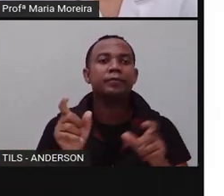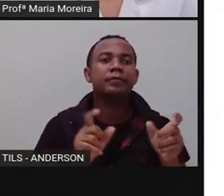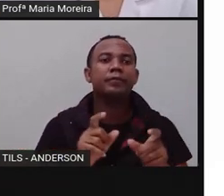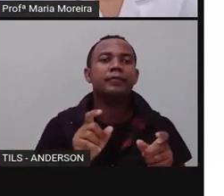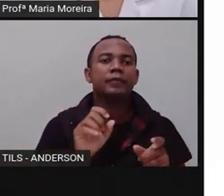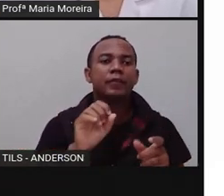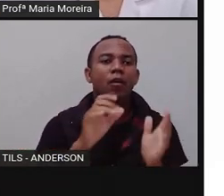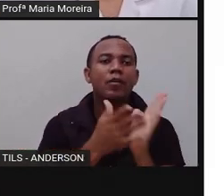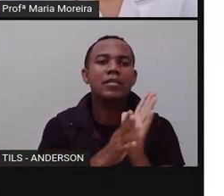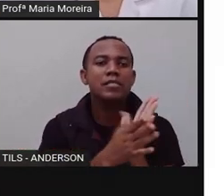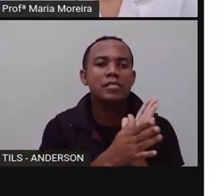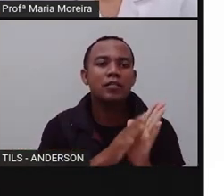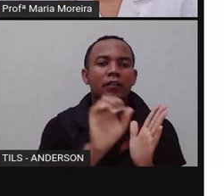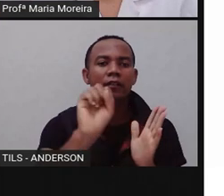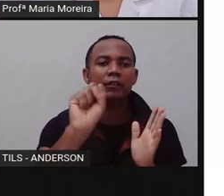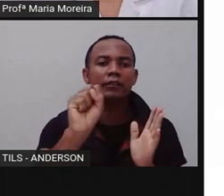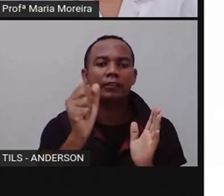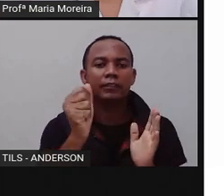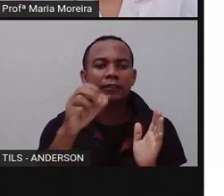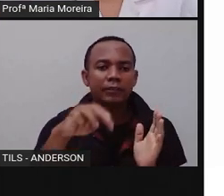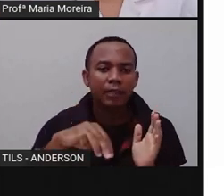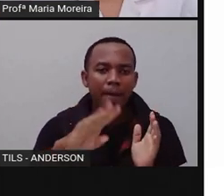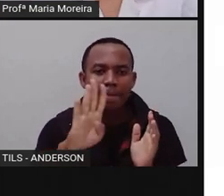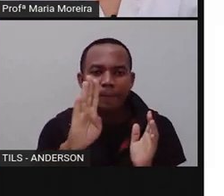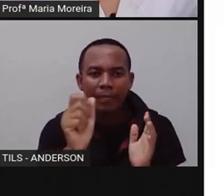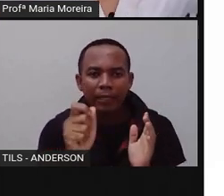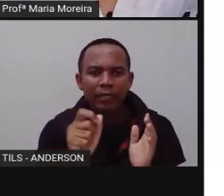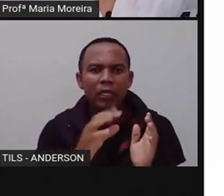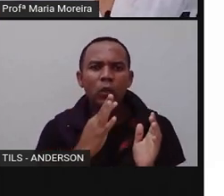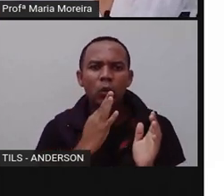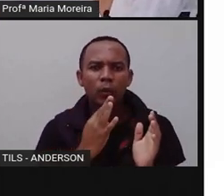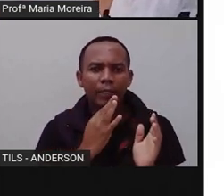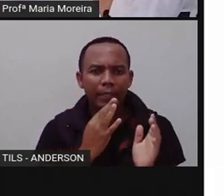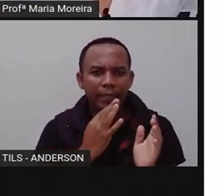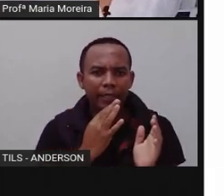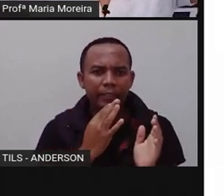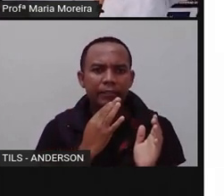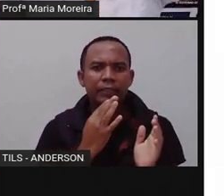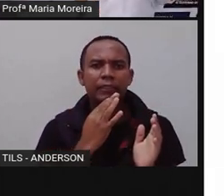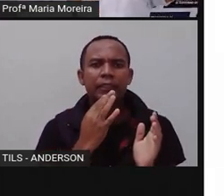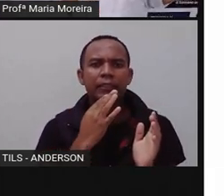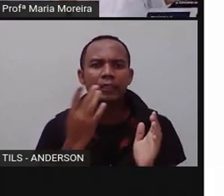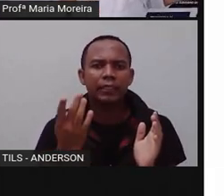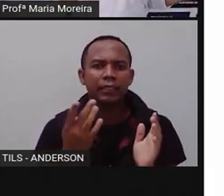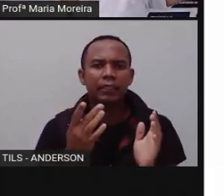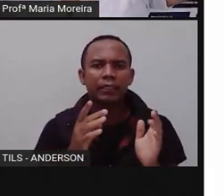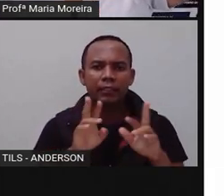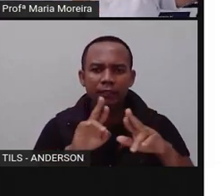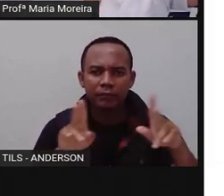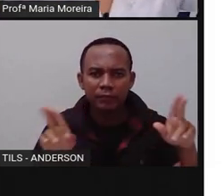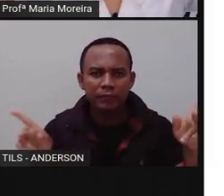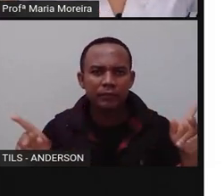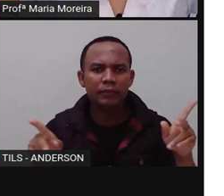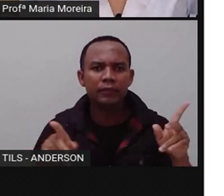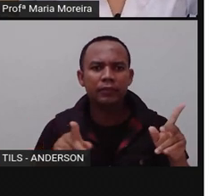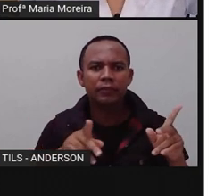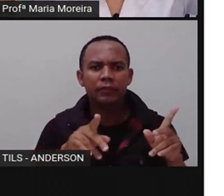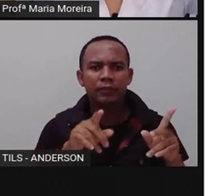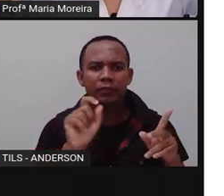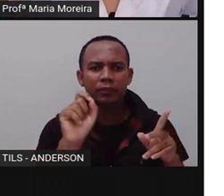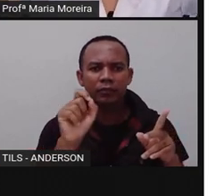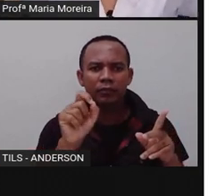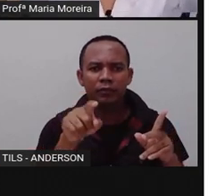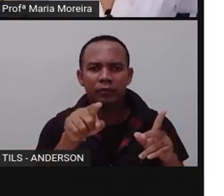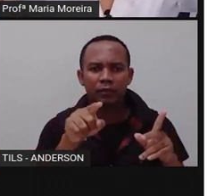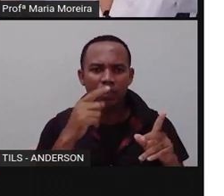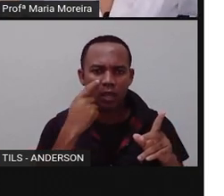Já? Eu também já ouvi várias. E vocês, meninos, já ouviram? Ops! Essa vida que a gente não sabe, Anderson, hoje a gente se